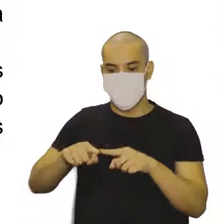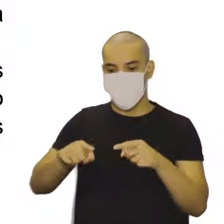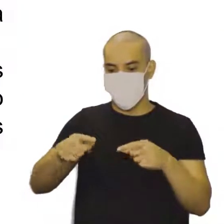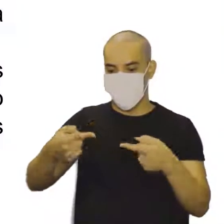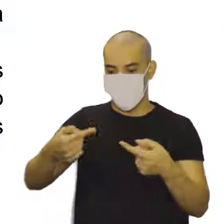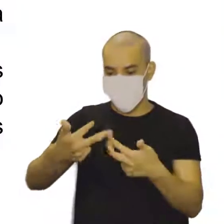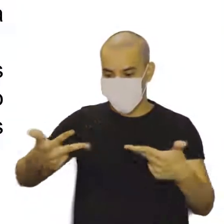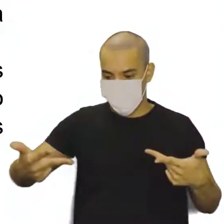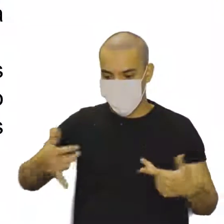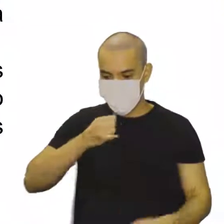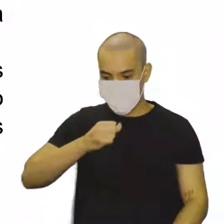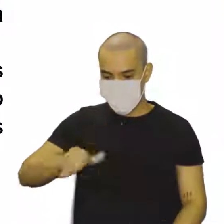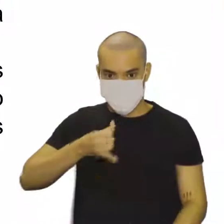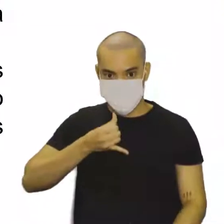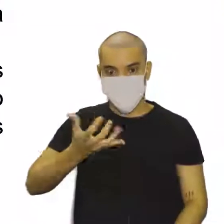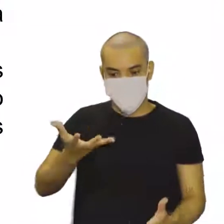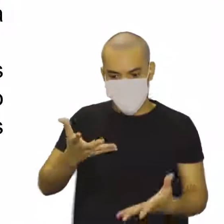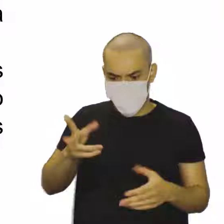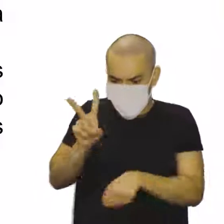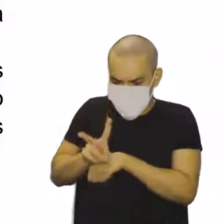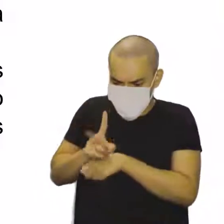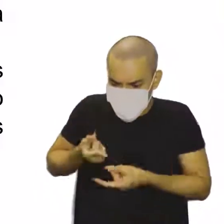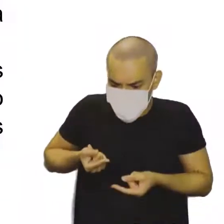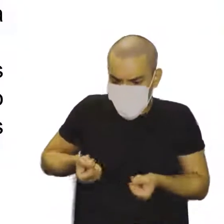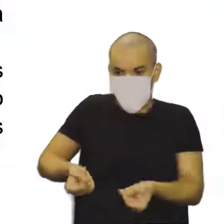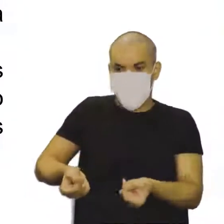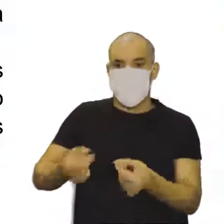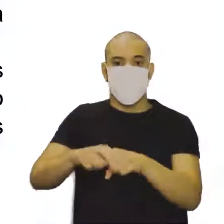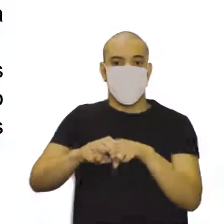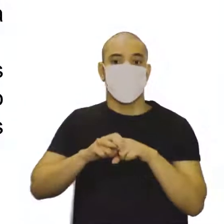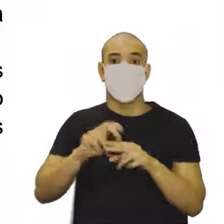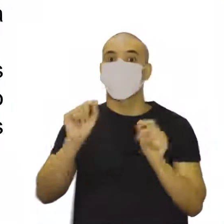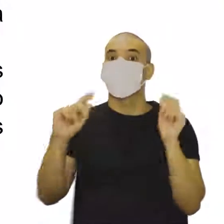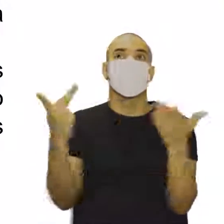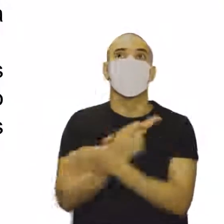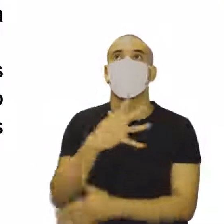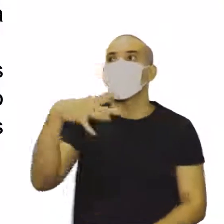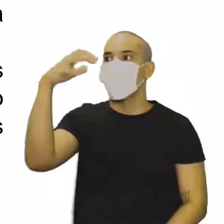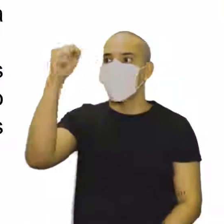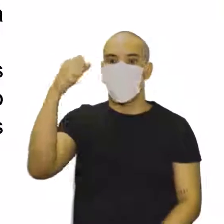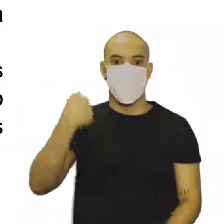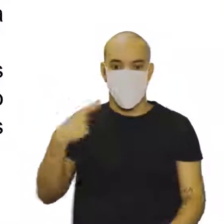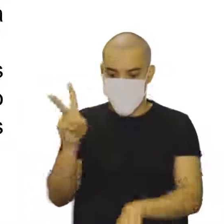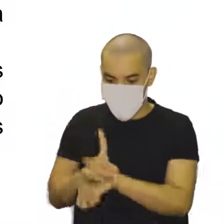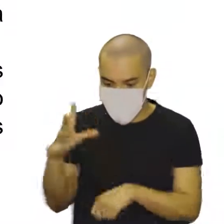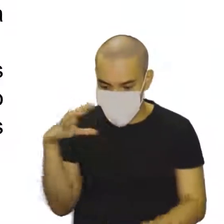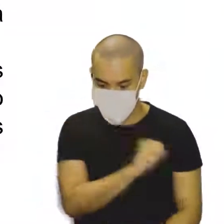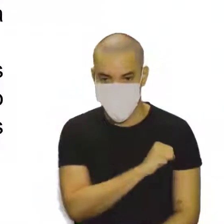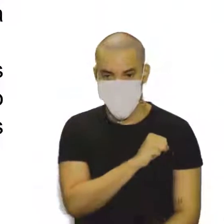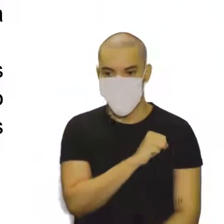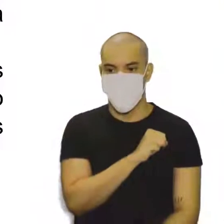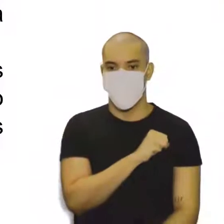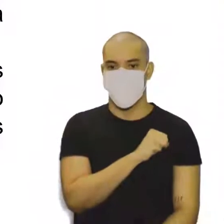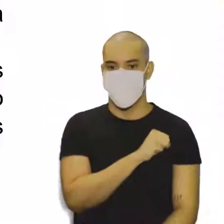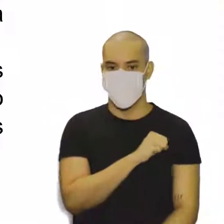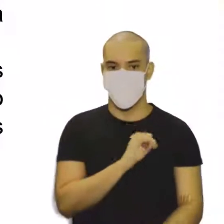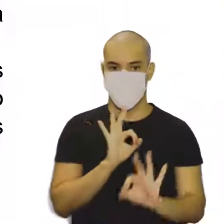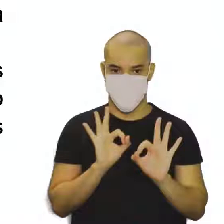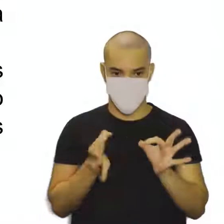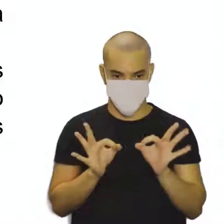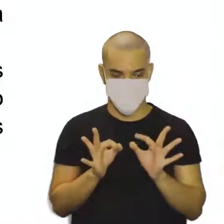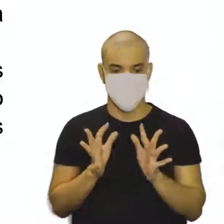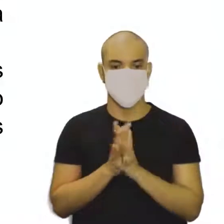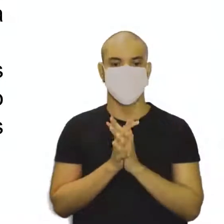aos equipamentos. E isso quando ocorrer situações anormais durante a operação do mesmo,